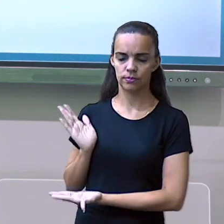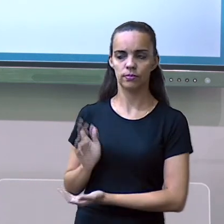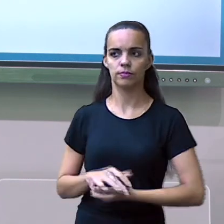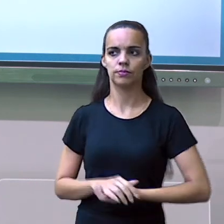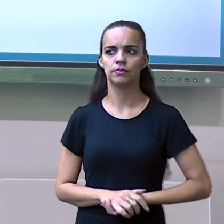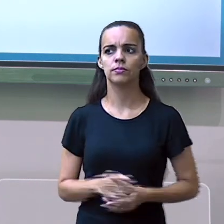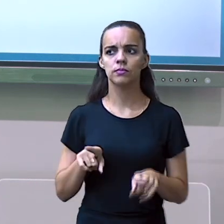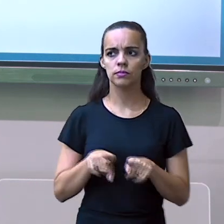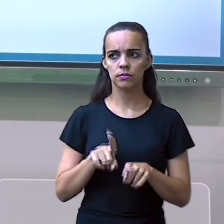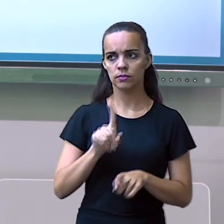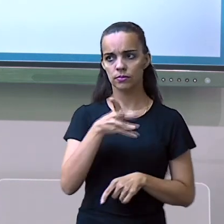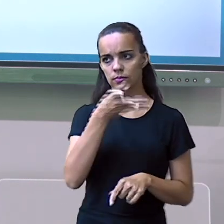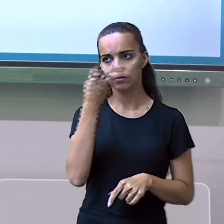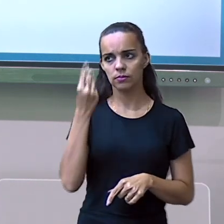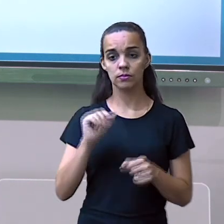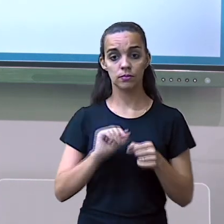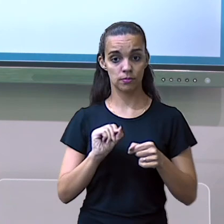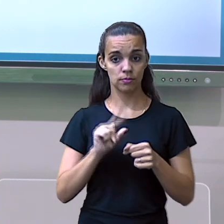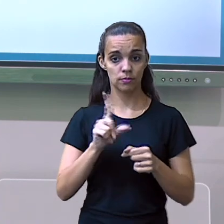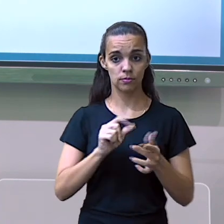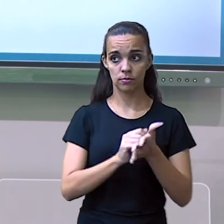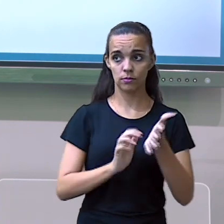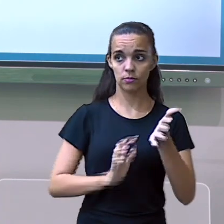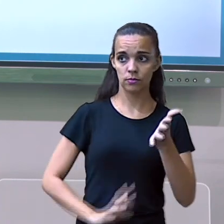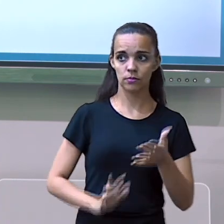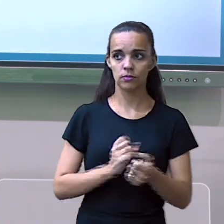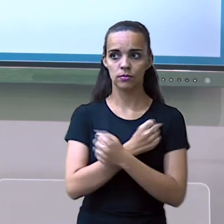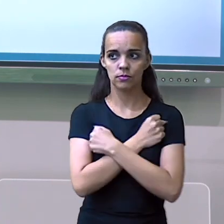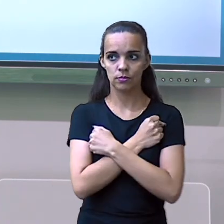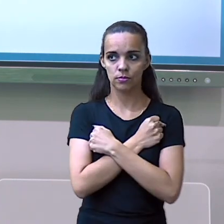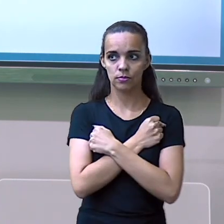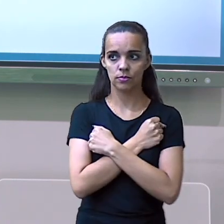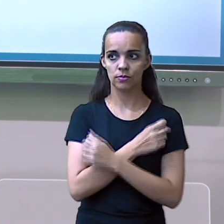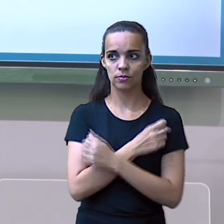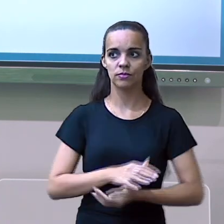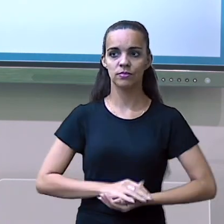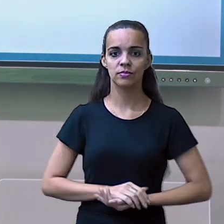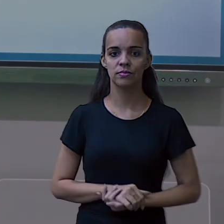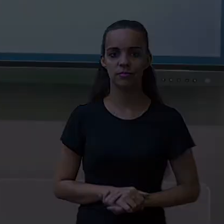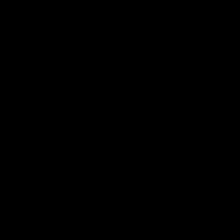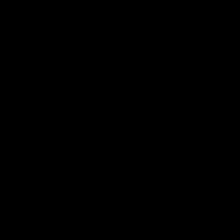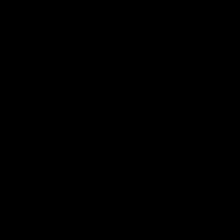no canto da tela. Não deixe de realizar as atividades. Abraço apertado!